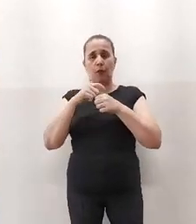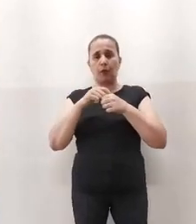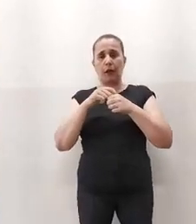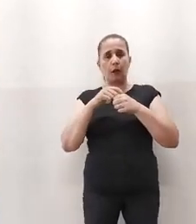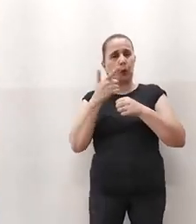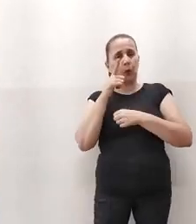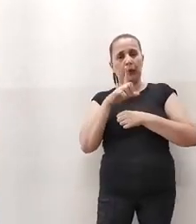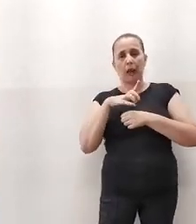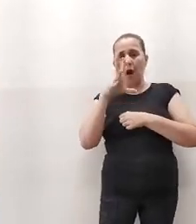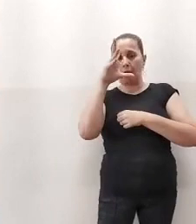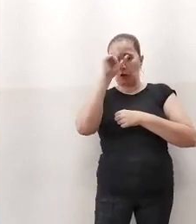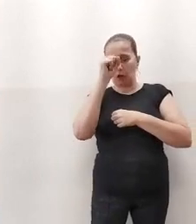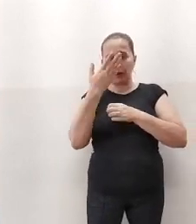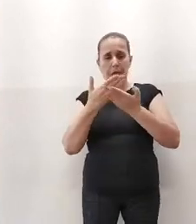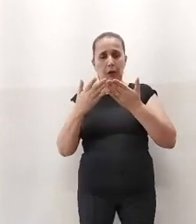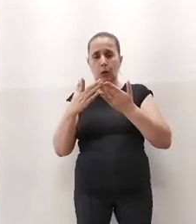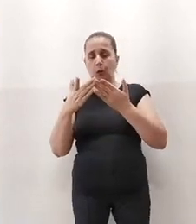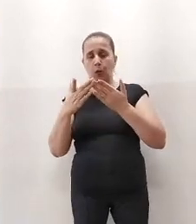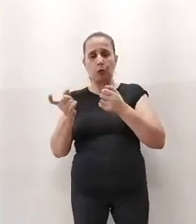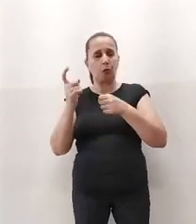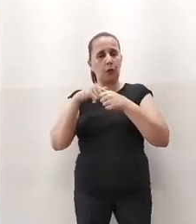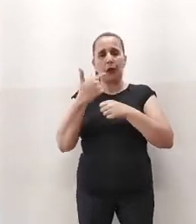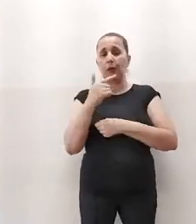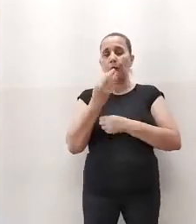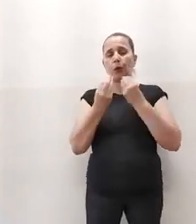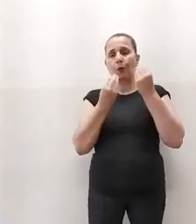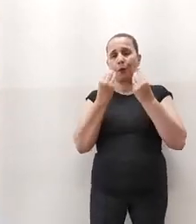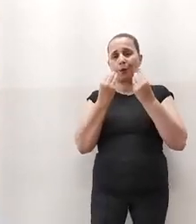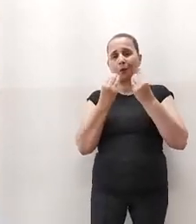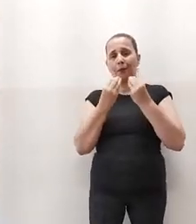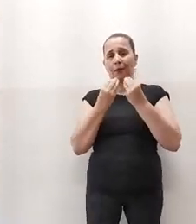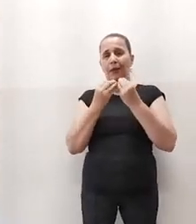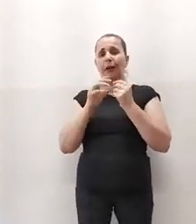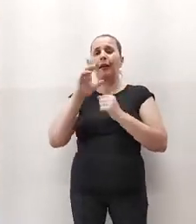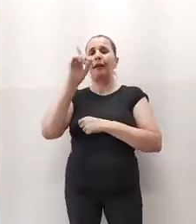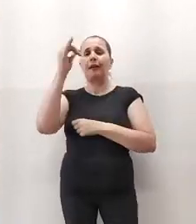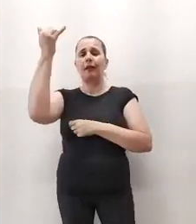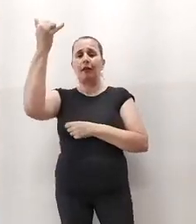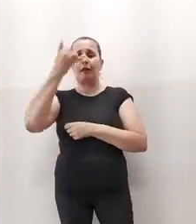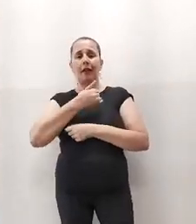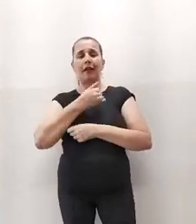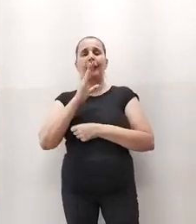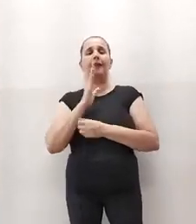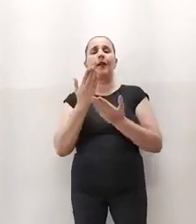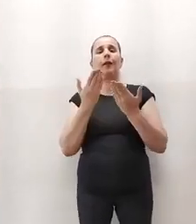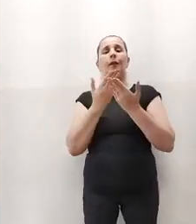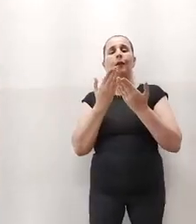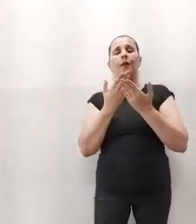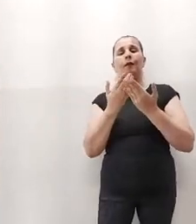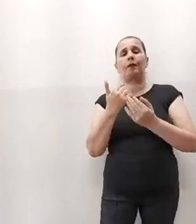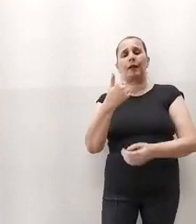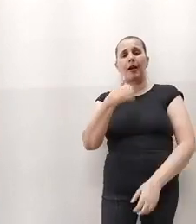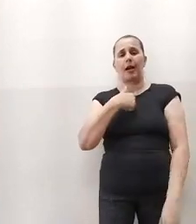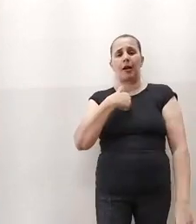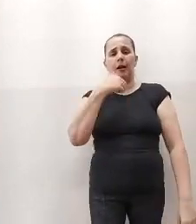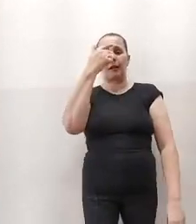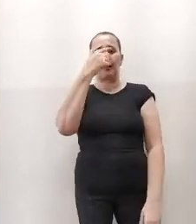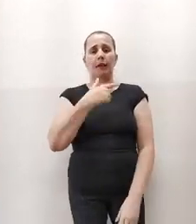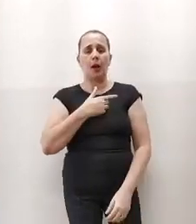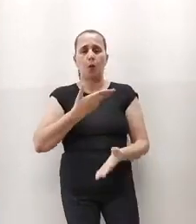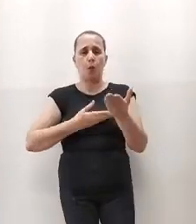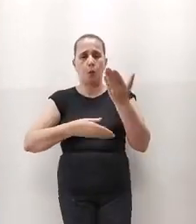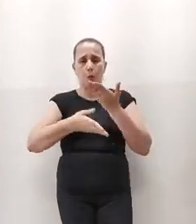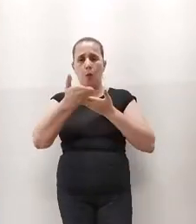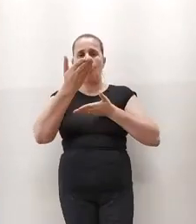força. Vai passar. E Deus está nos falando agora, nesta manhã: eu não